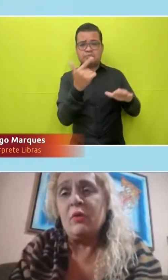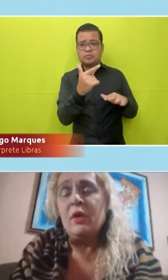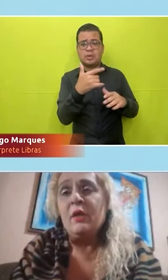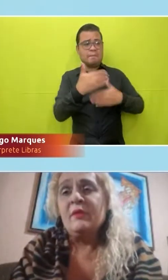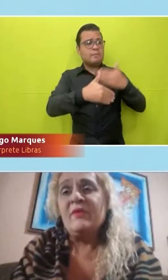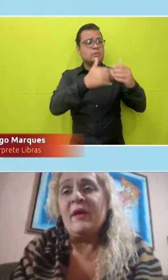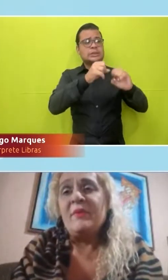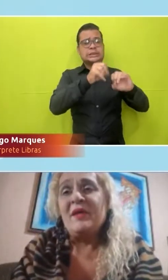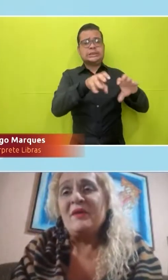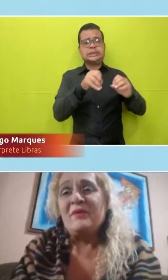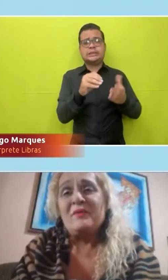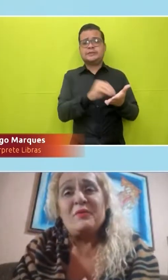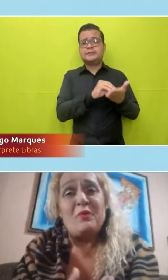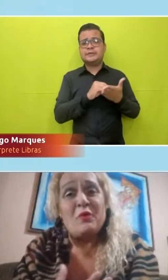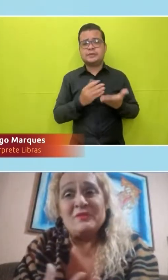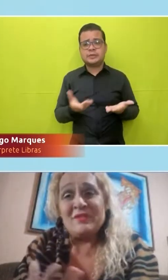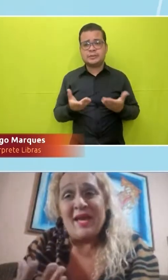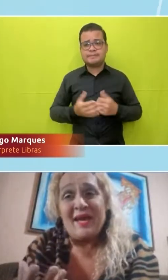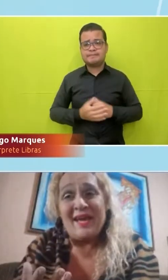educacional, tá?